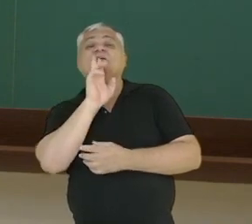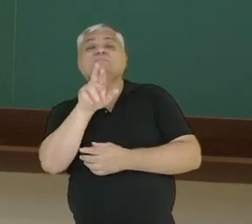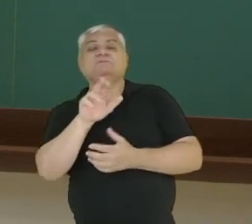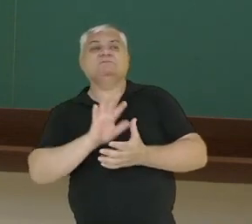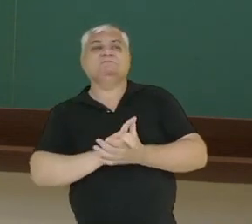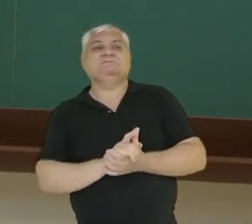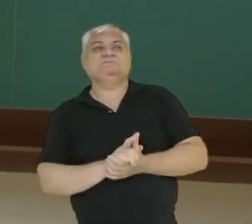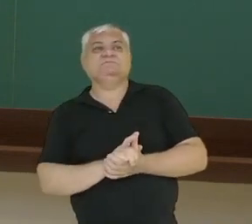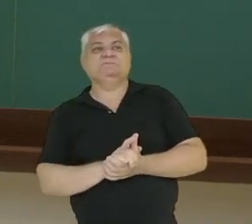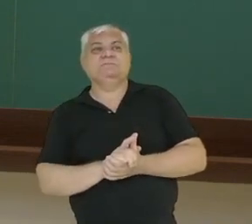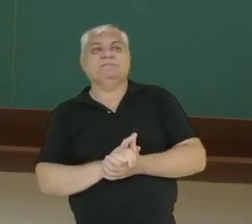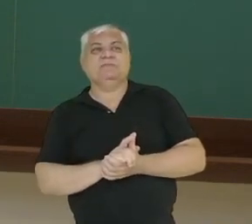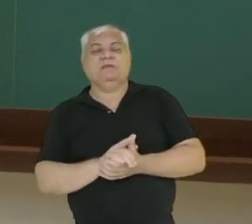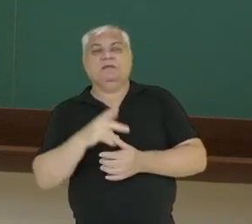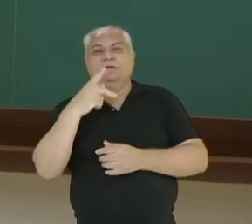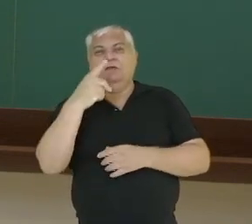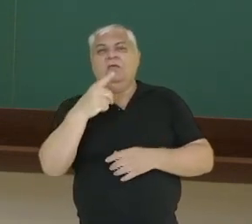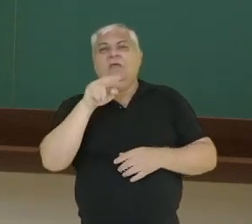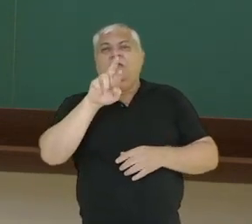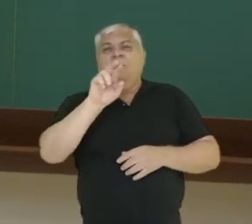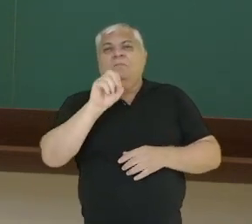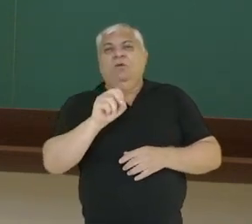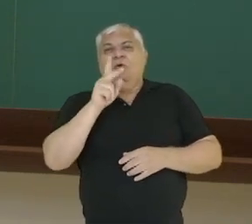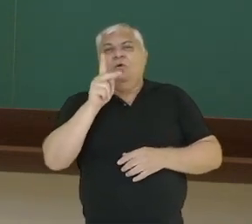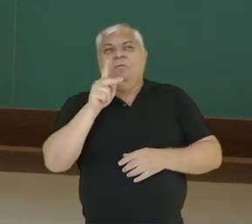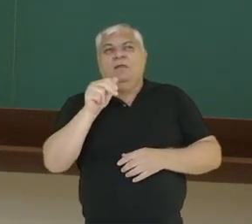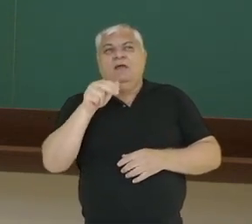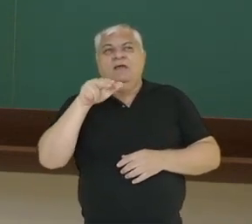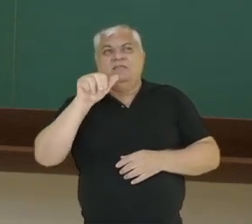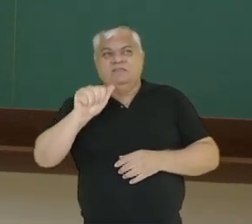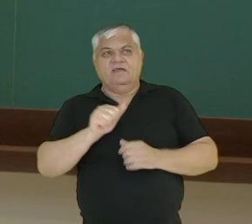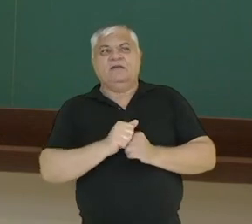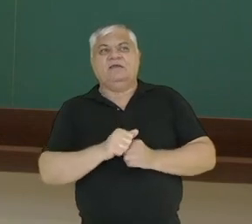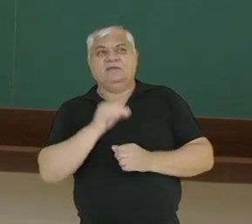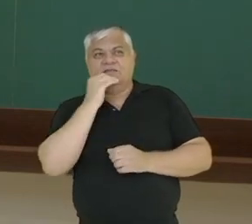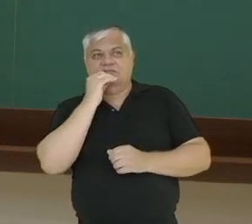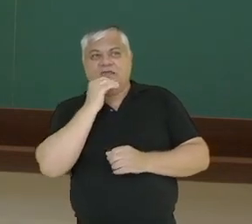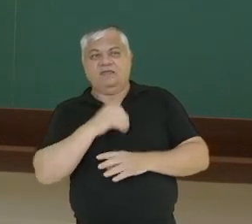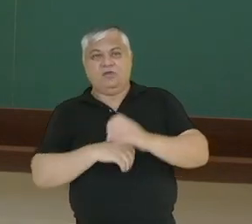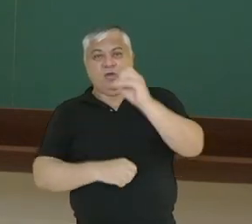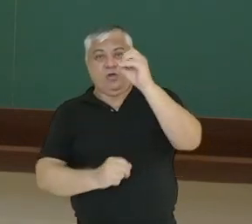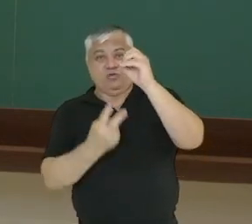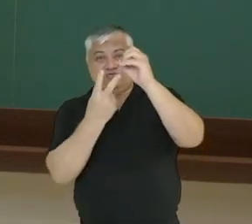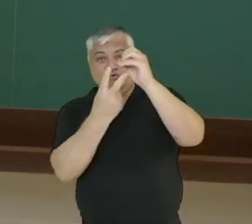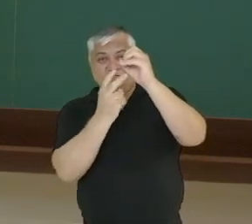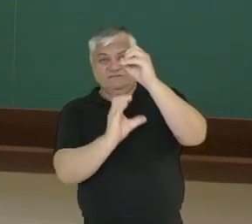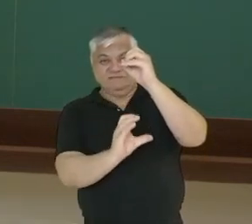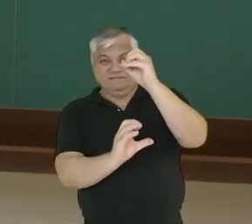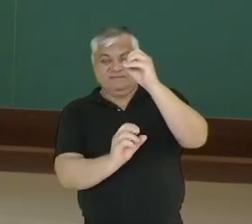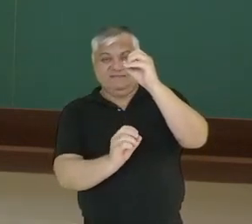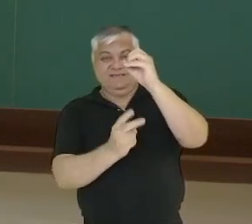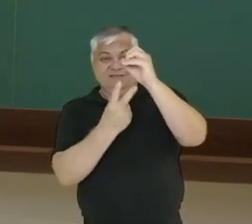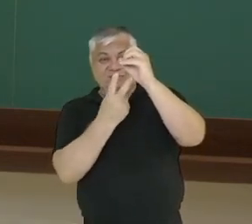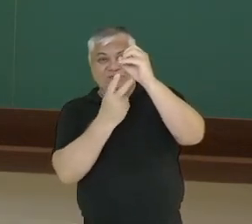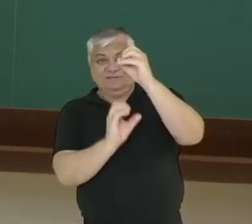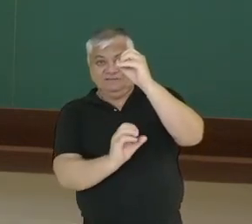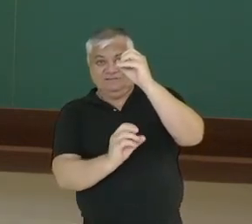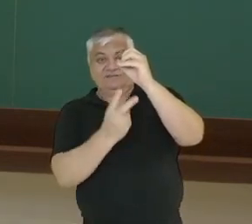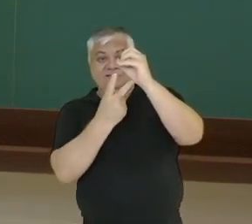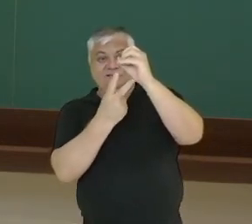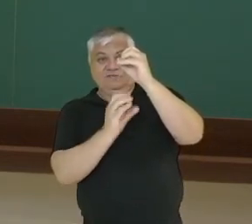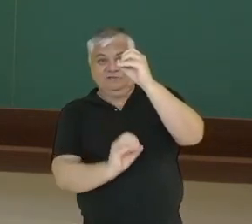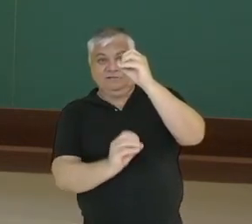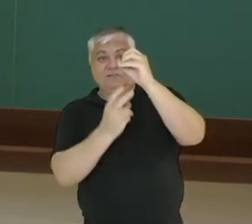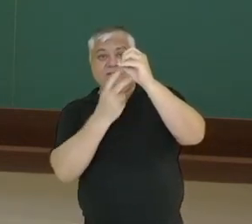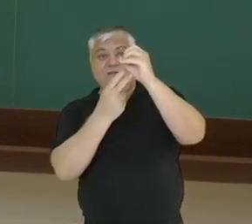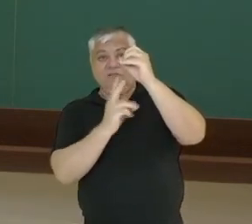aqui. Observe, então aqui nós temos a carbonila entre dois carbonos, então nós